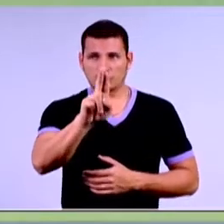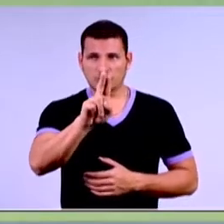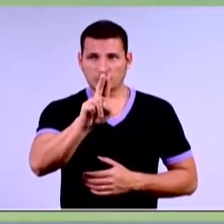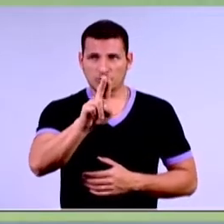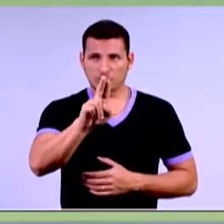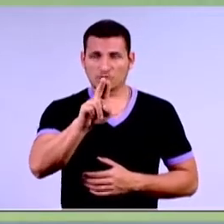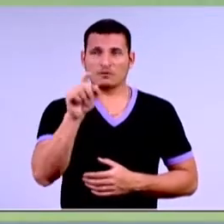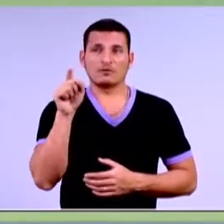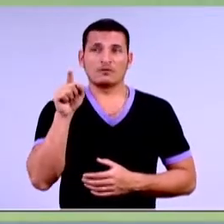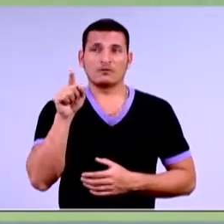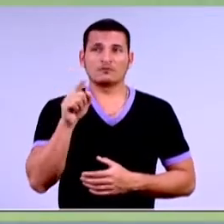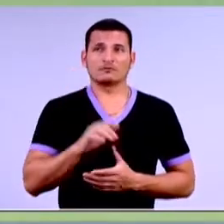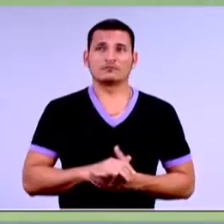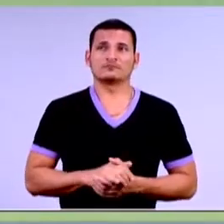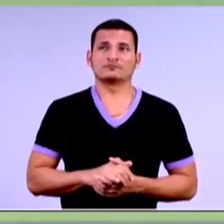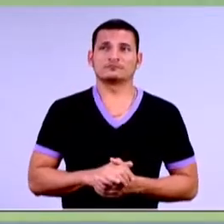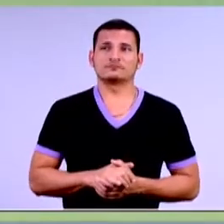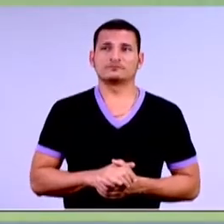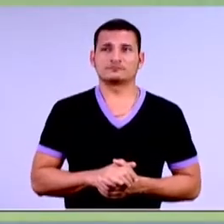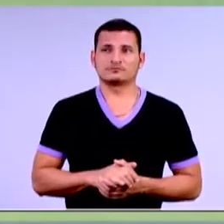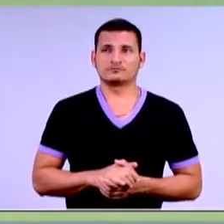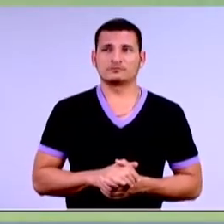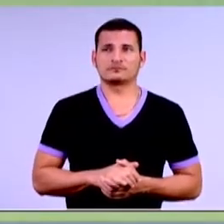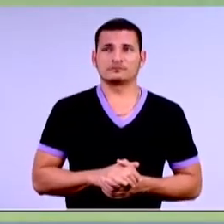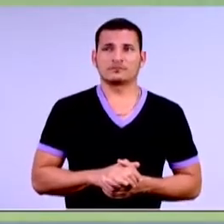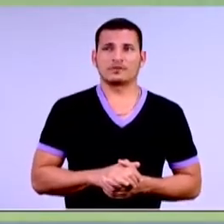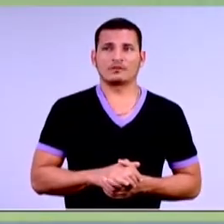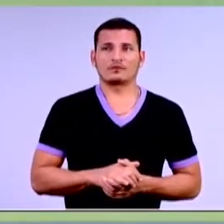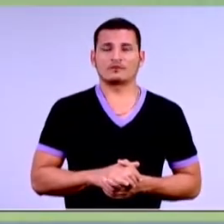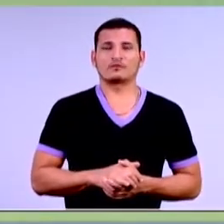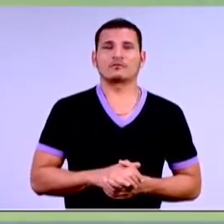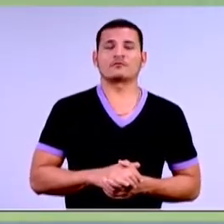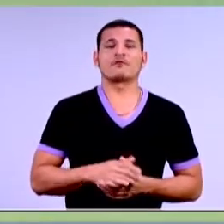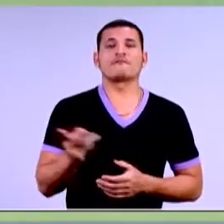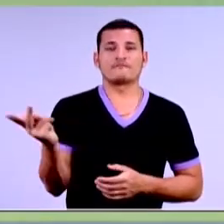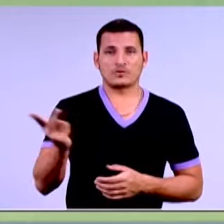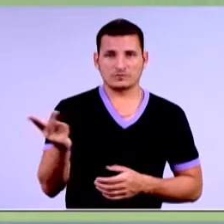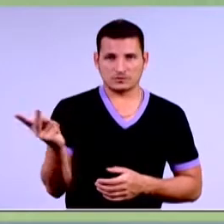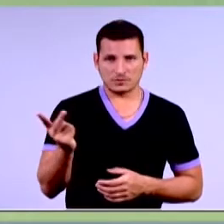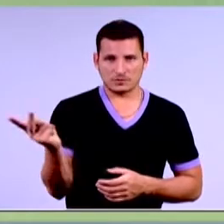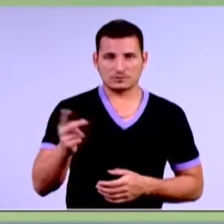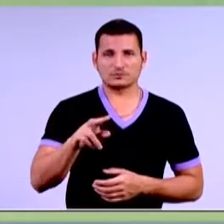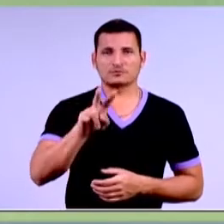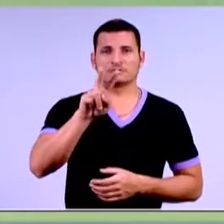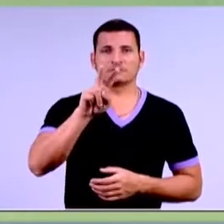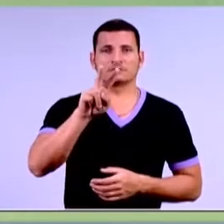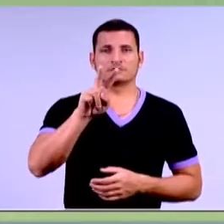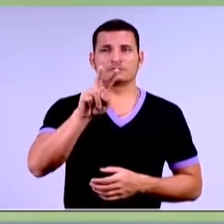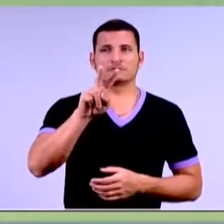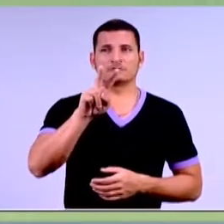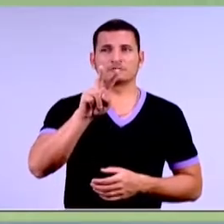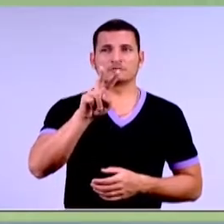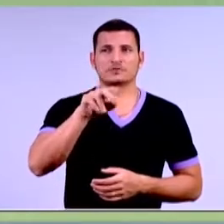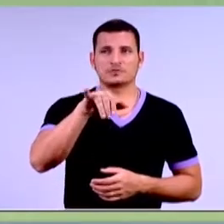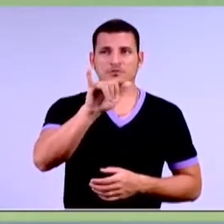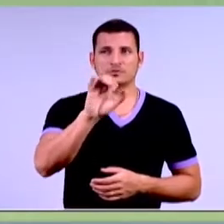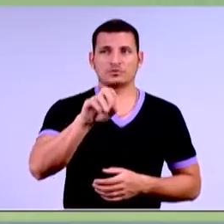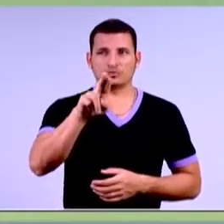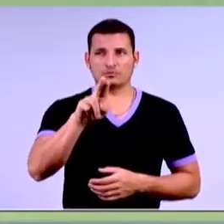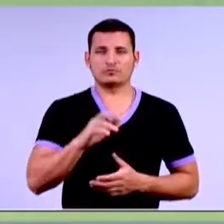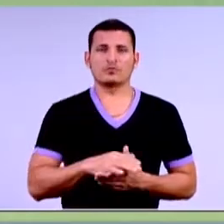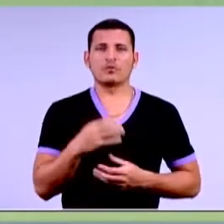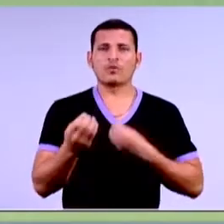o que é você e tem no plural eo que é vocês a professora como eu vou saber ora pelo